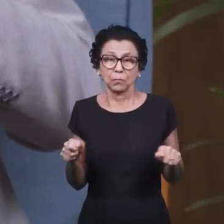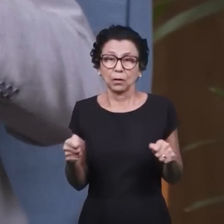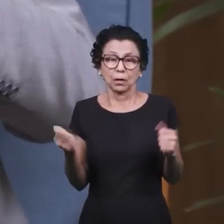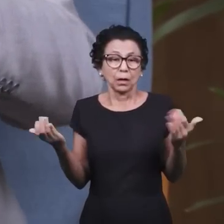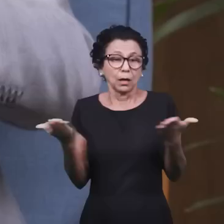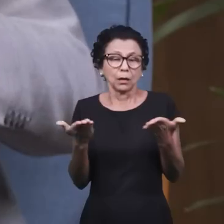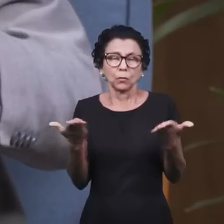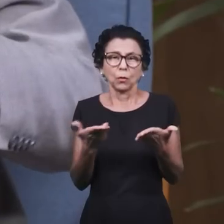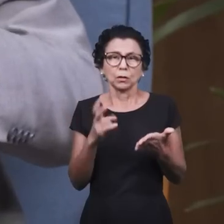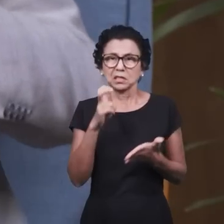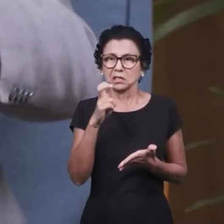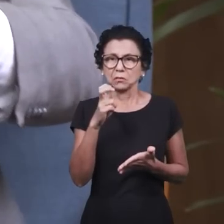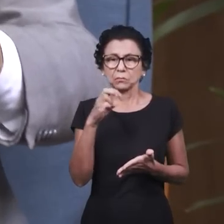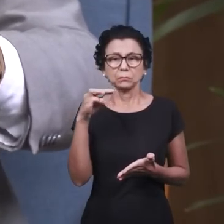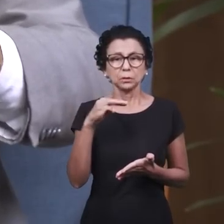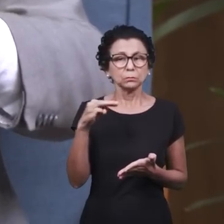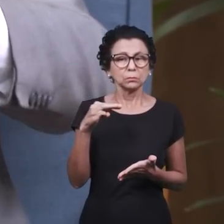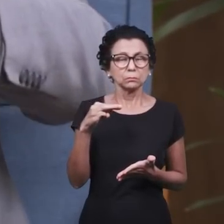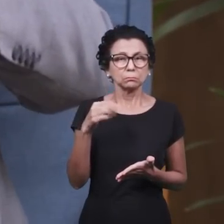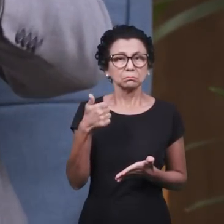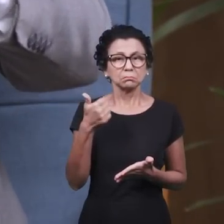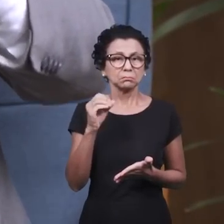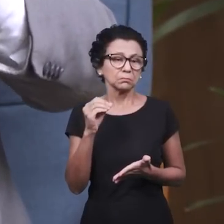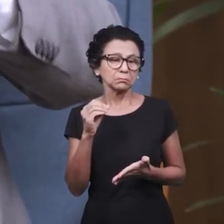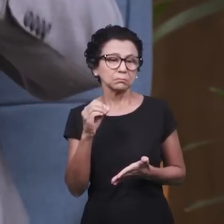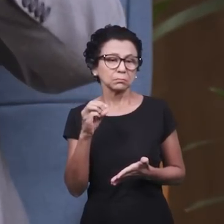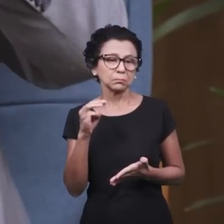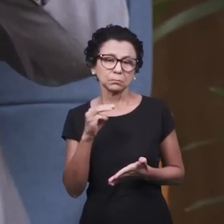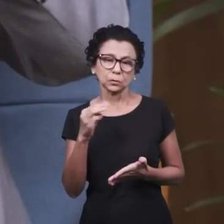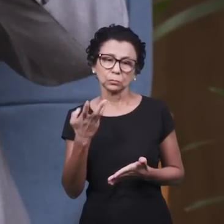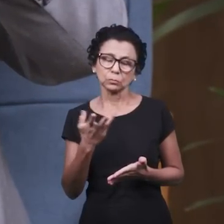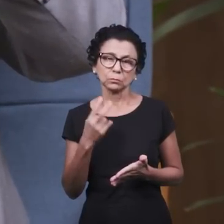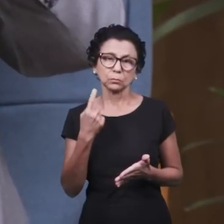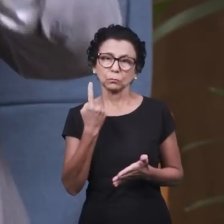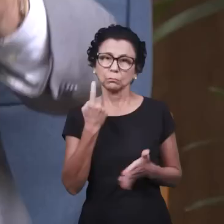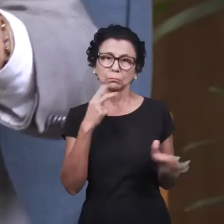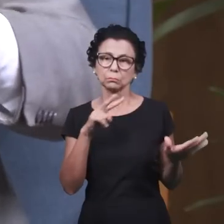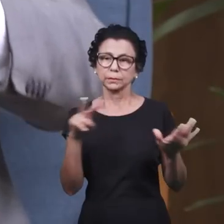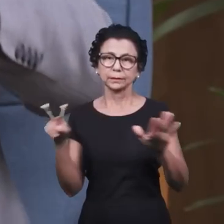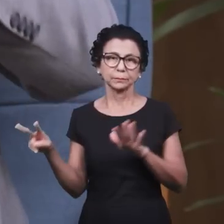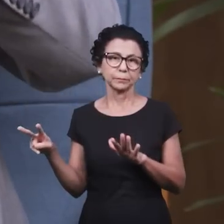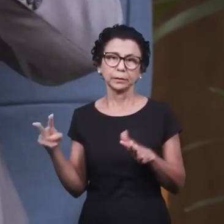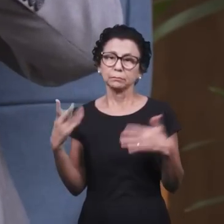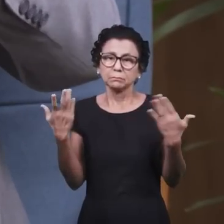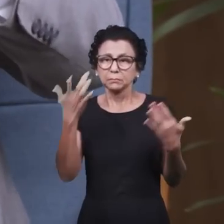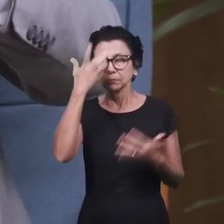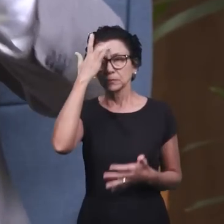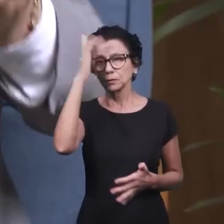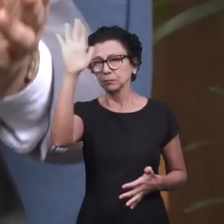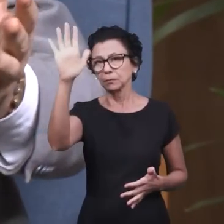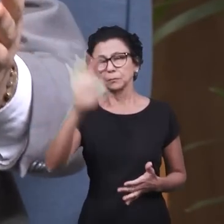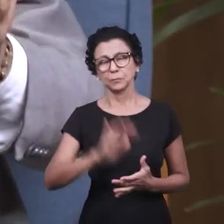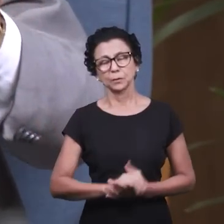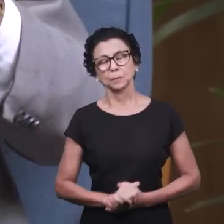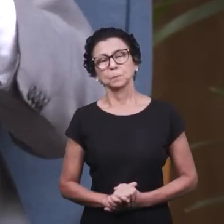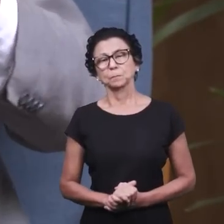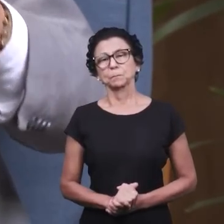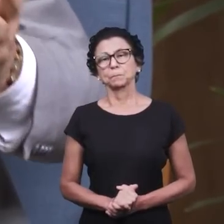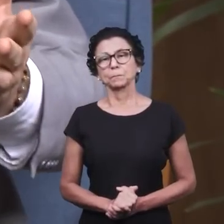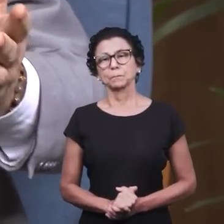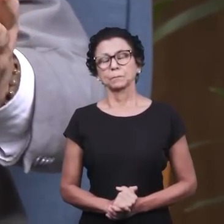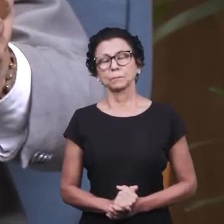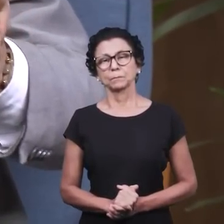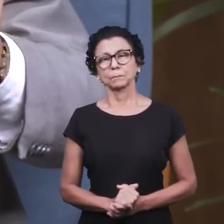voltar agora, daqui a 5 minutos, daqui a 10 minutos, daqui a uma semana, daqui a um ano? Não sabemos. O